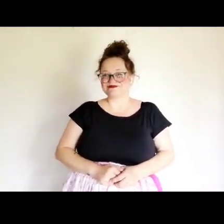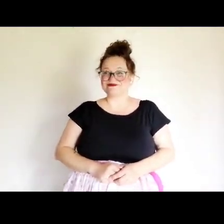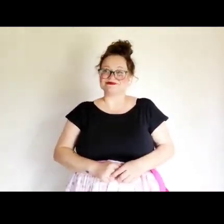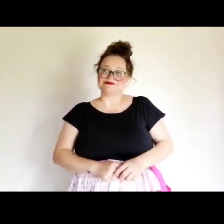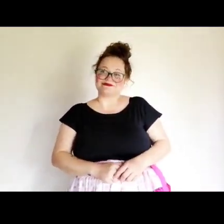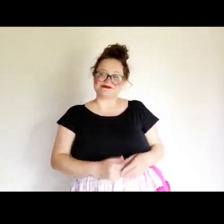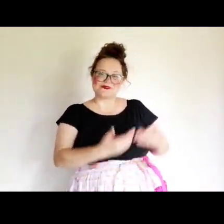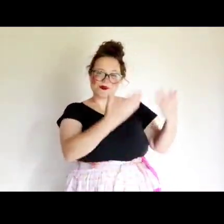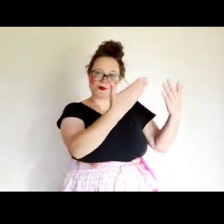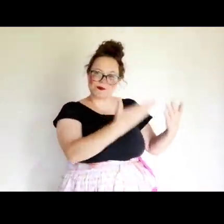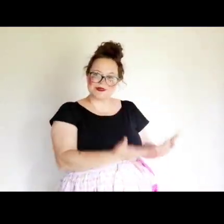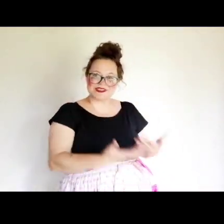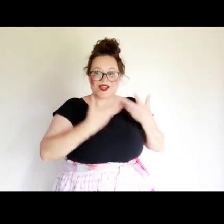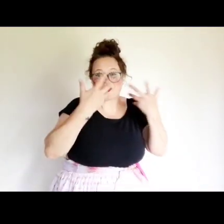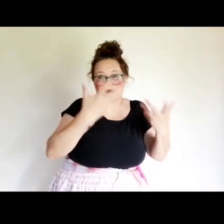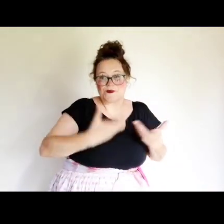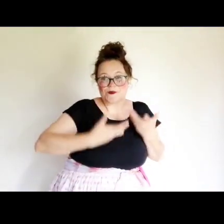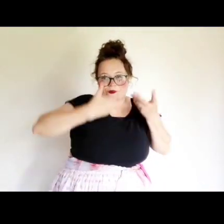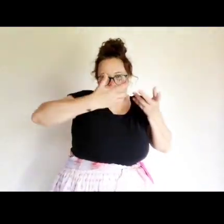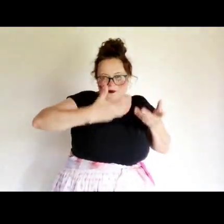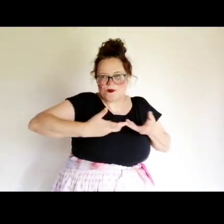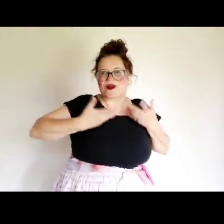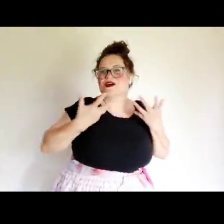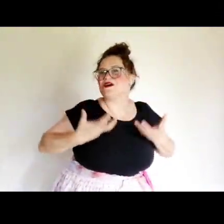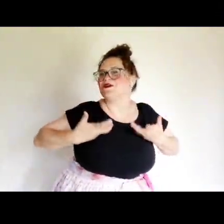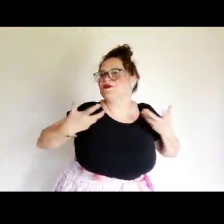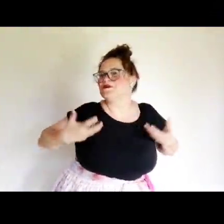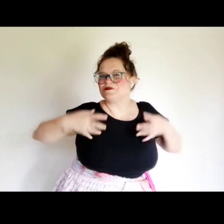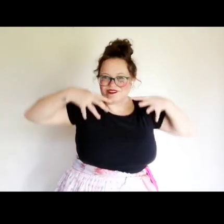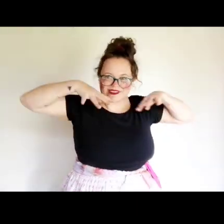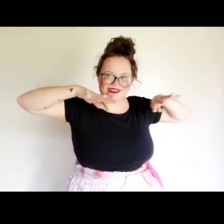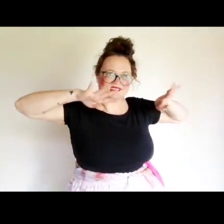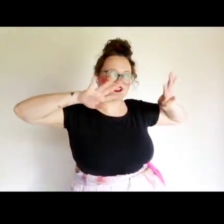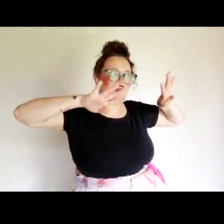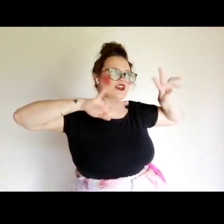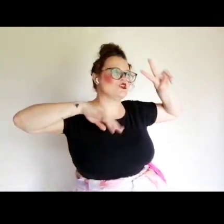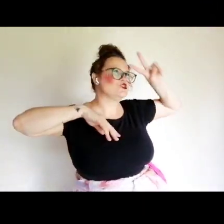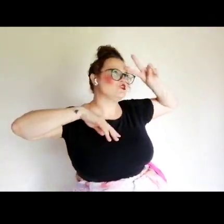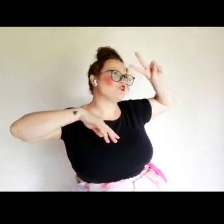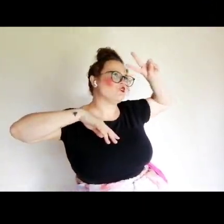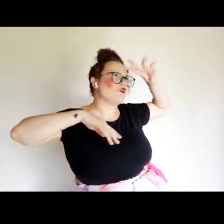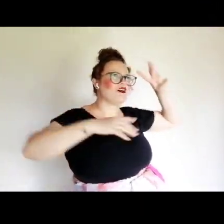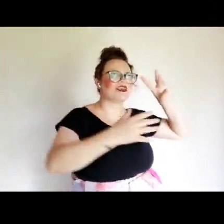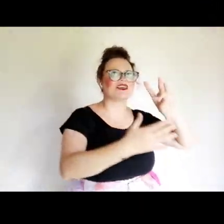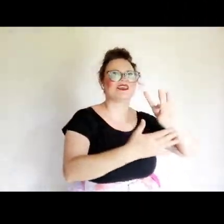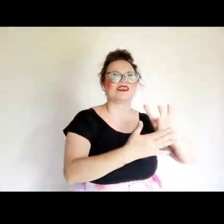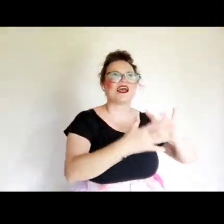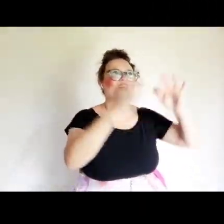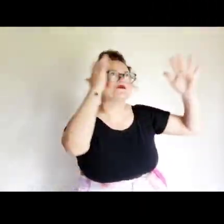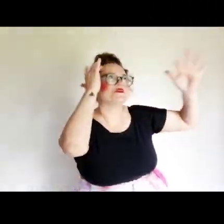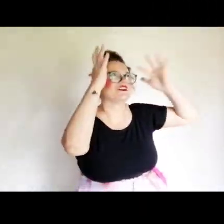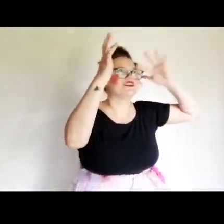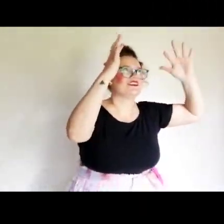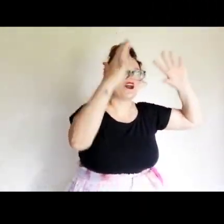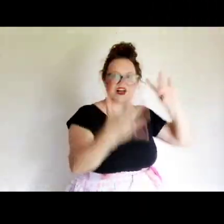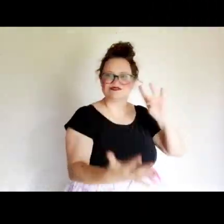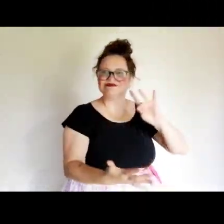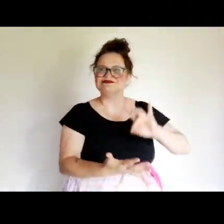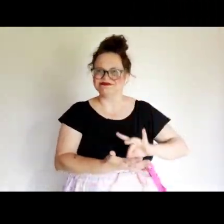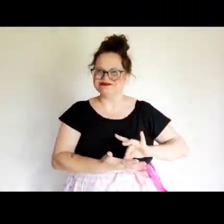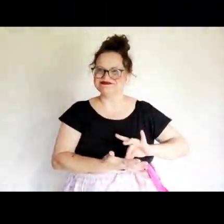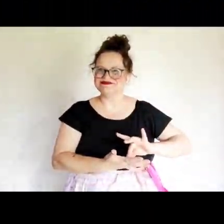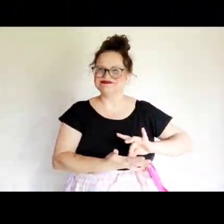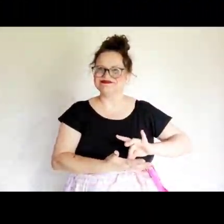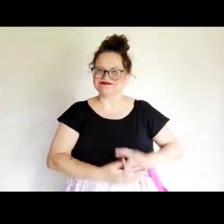Humília, Humília. Humília, Humília. Histórias reais de fatos imaginários. Humília,